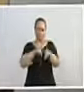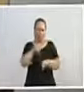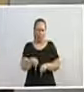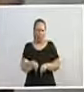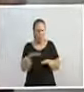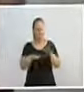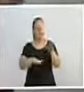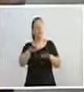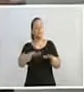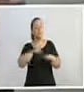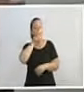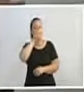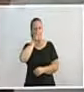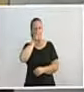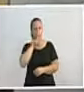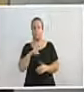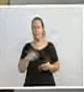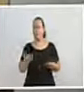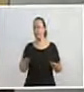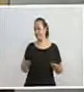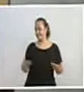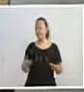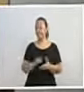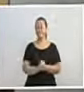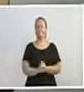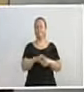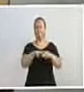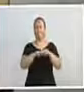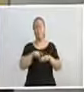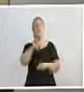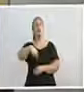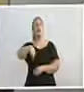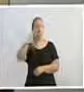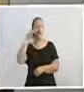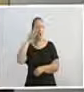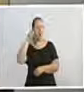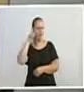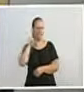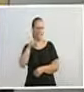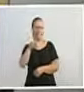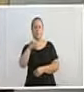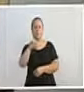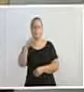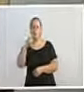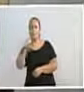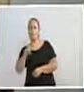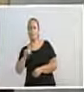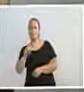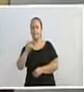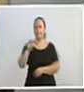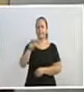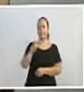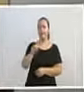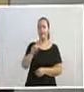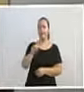ressaltar a opinião pública do início de 1940, 1930, 1940, da Alemanha, a opinião pública